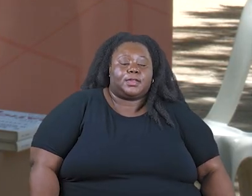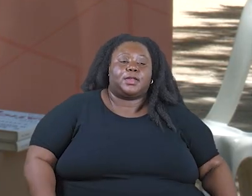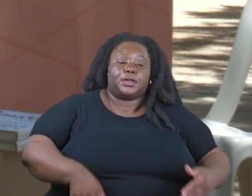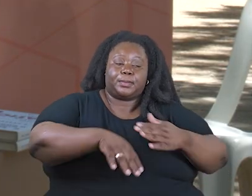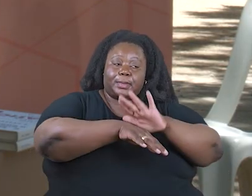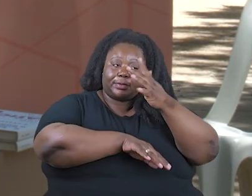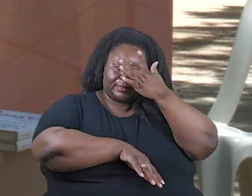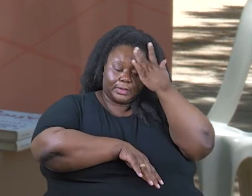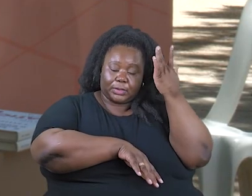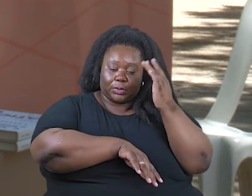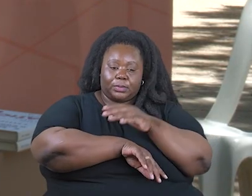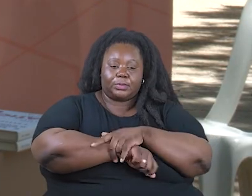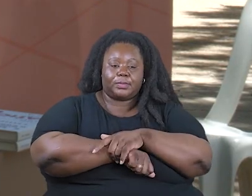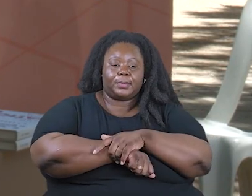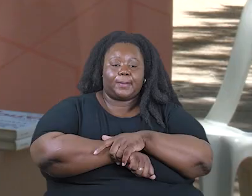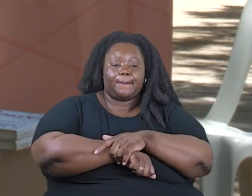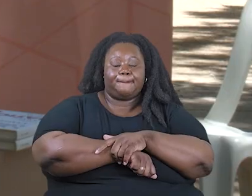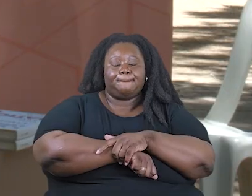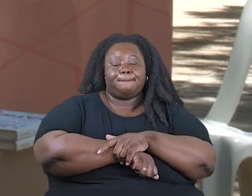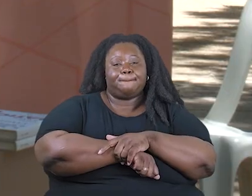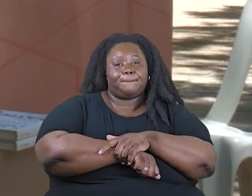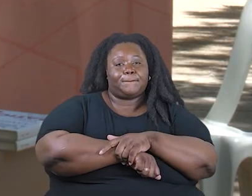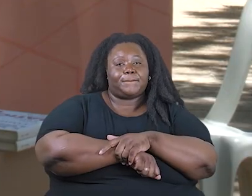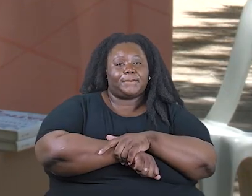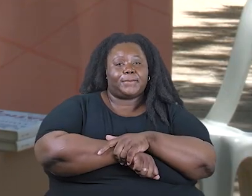Mais alguém, gente?